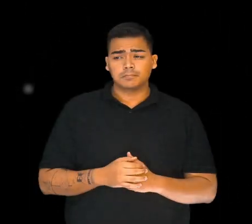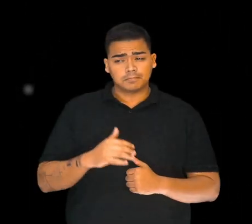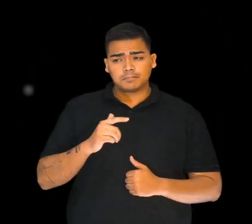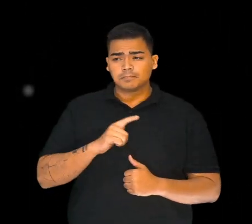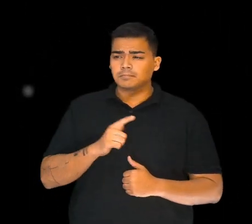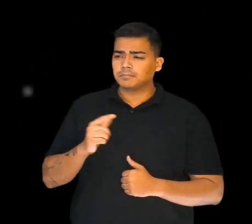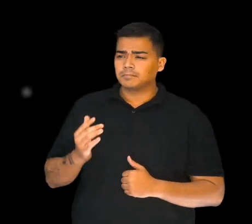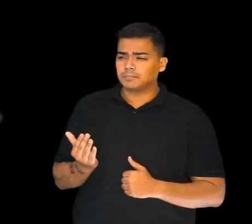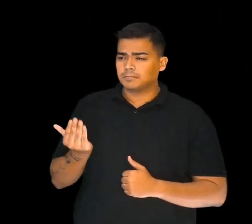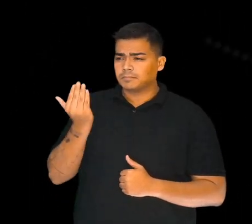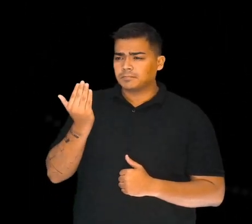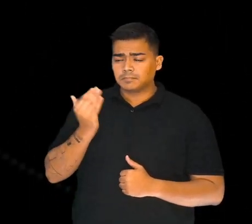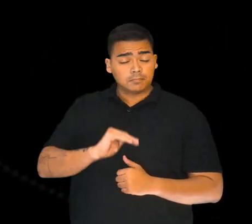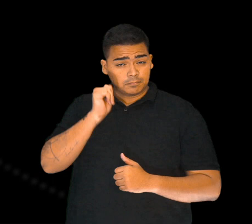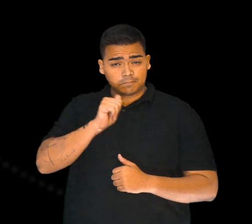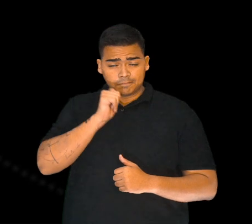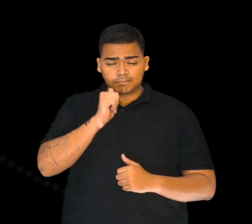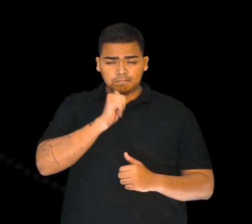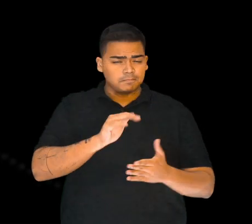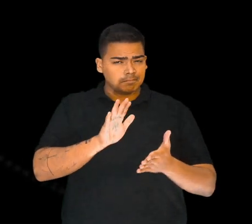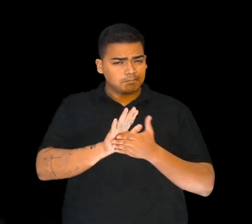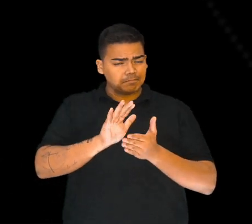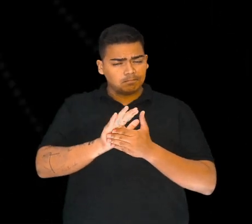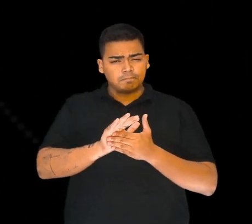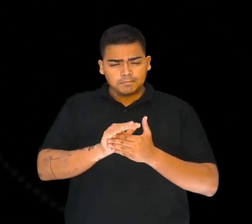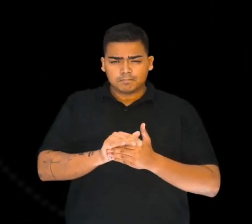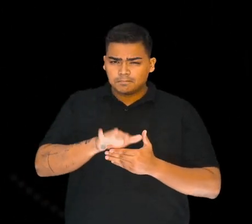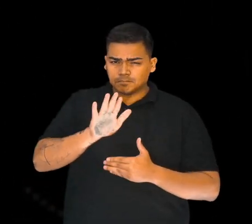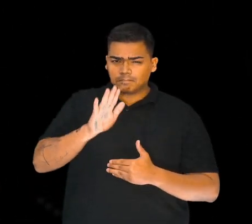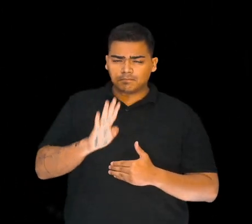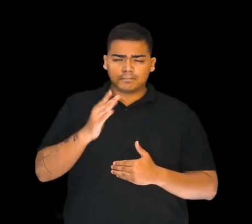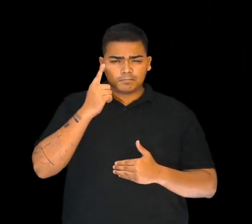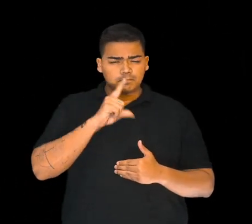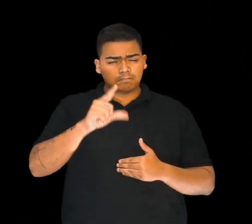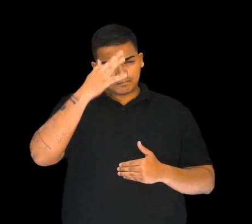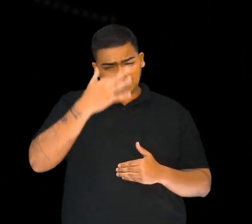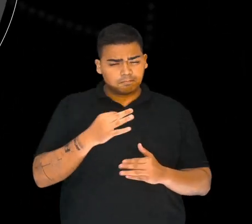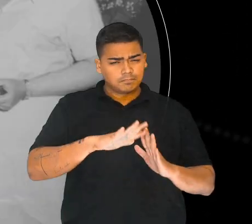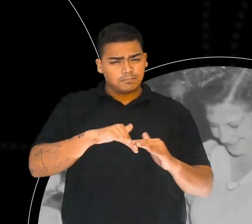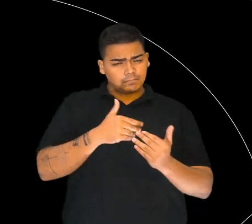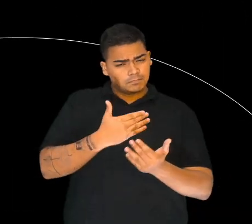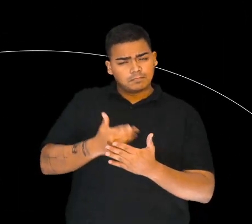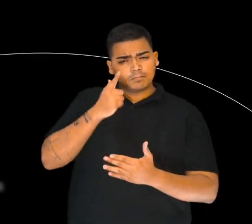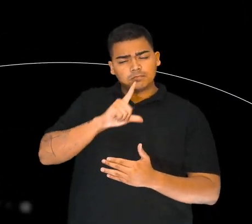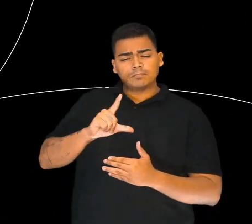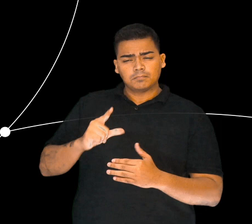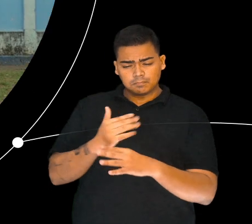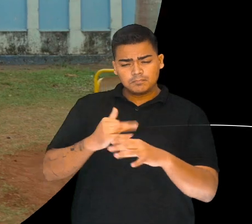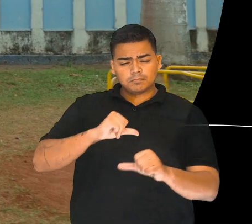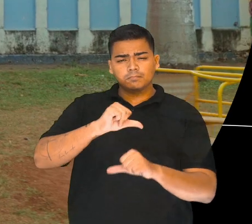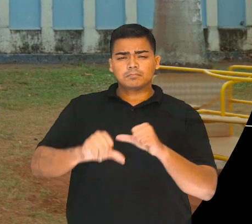Assim, a Moreira, quando ela propôs a criação da escola, ela já tinha a visão de que a escola transformaria a